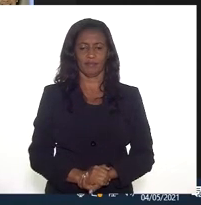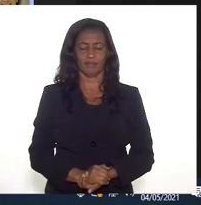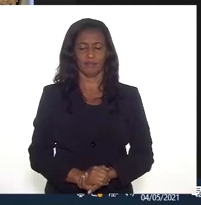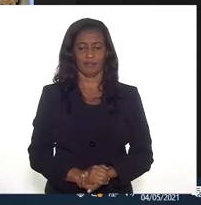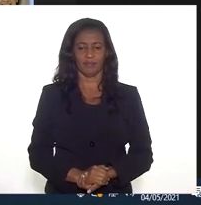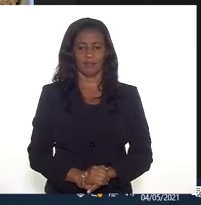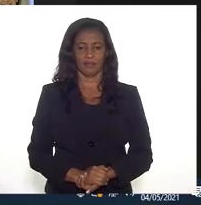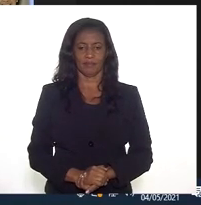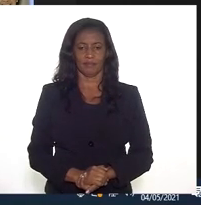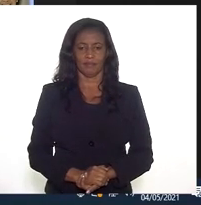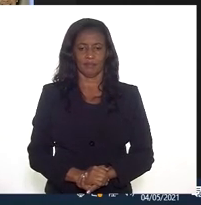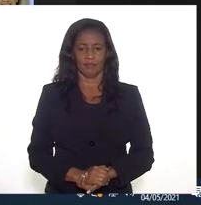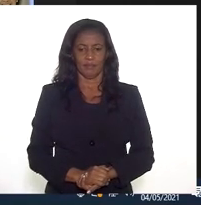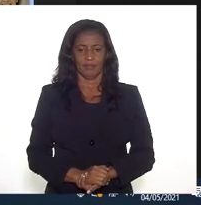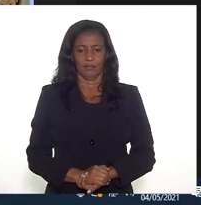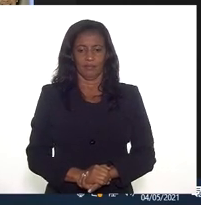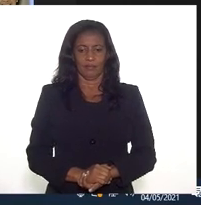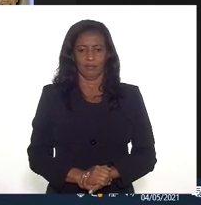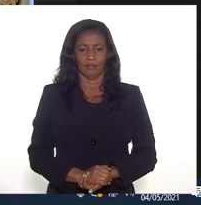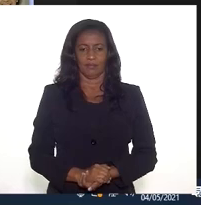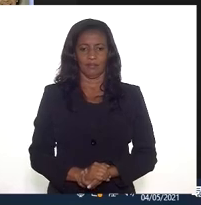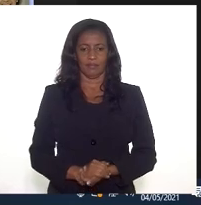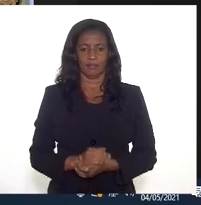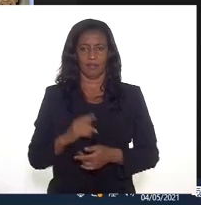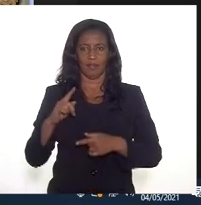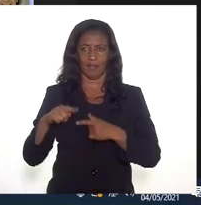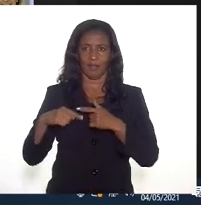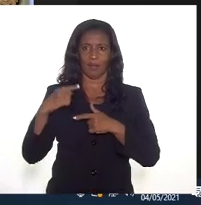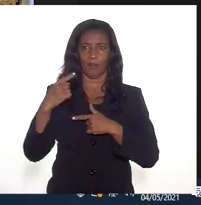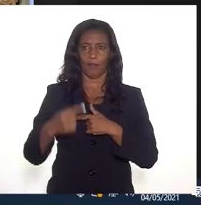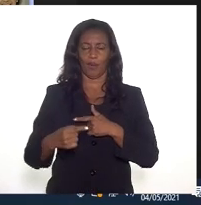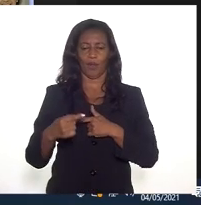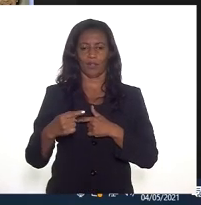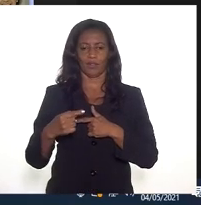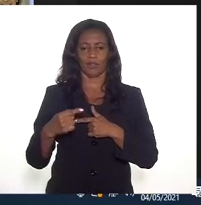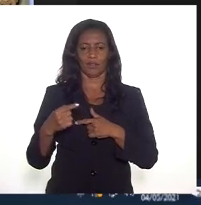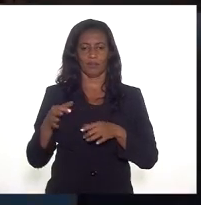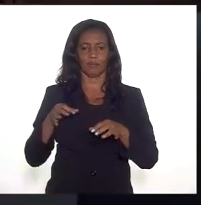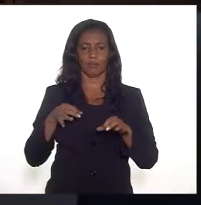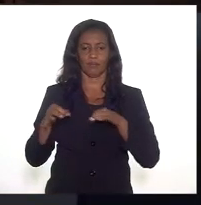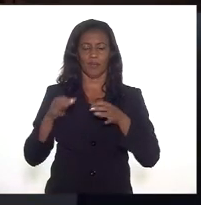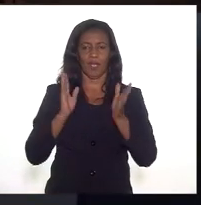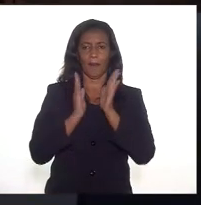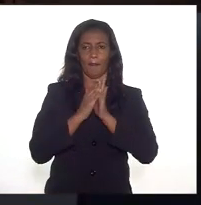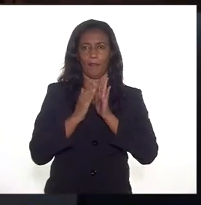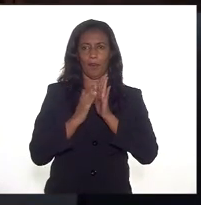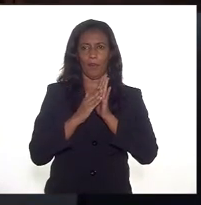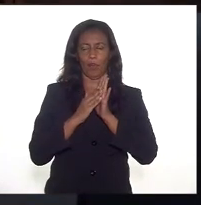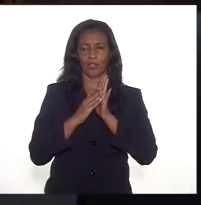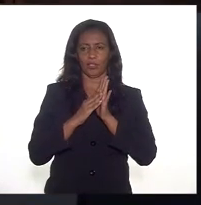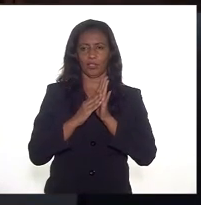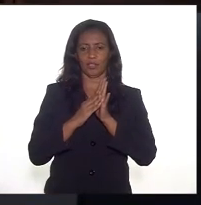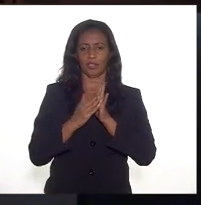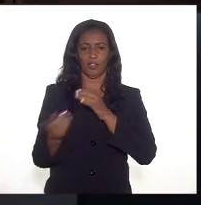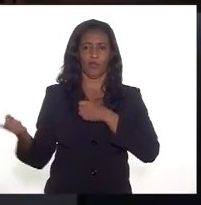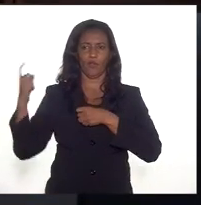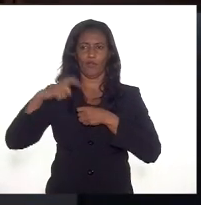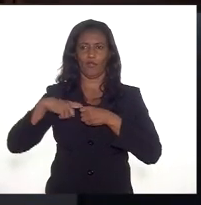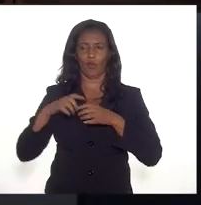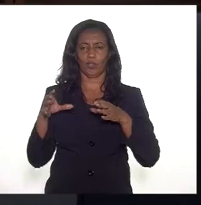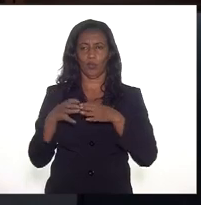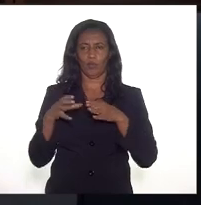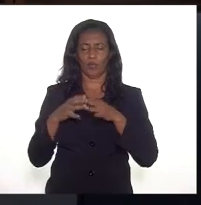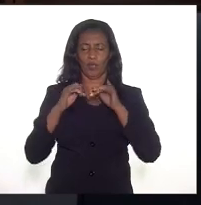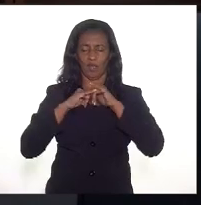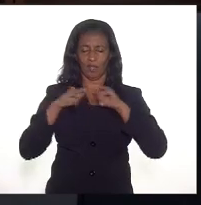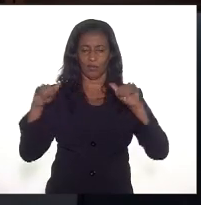Vamos ao próximo projeto. A presente proposta recebeu 20 emendas e retorna às comissões.